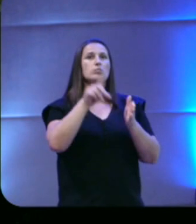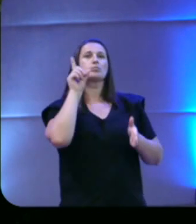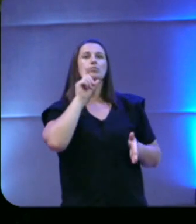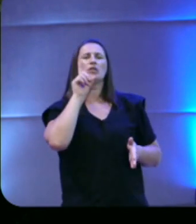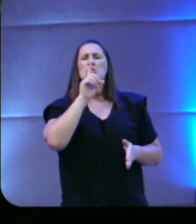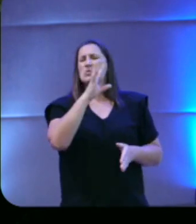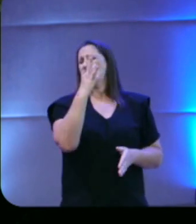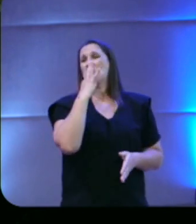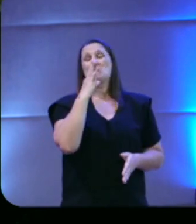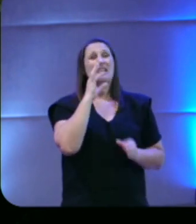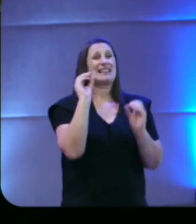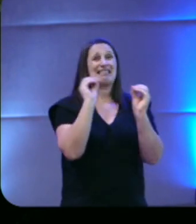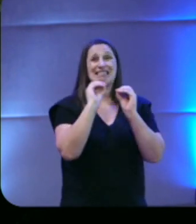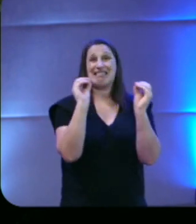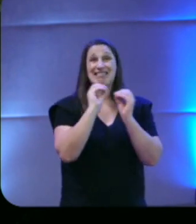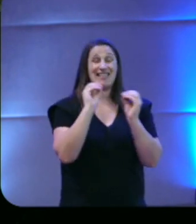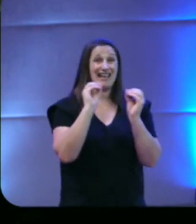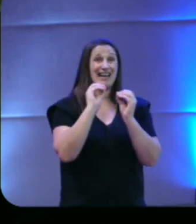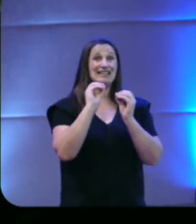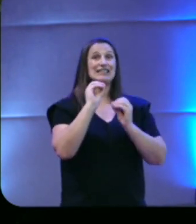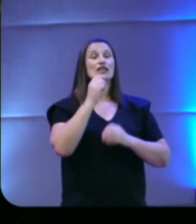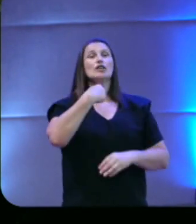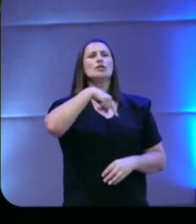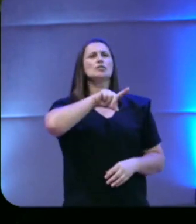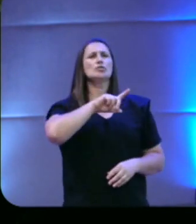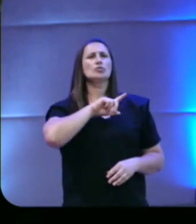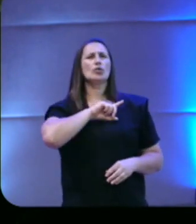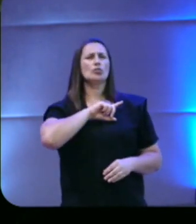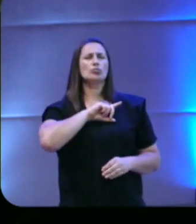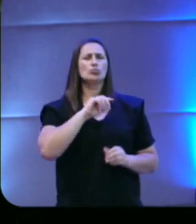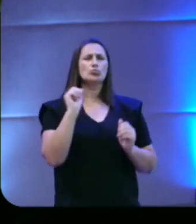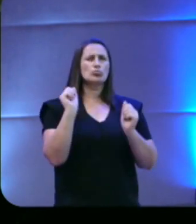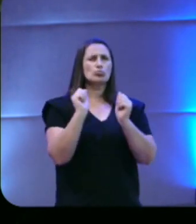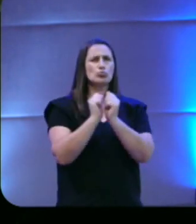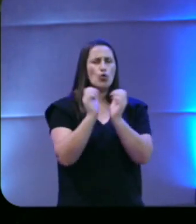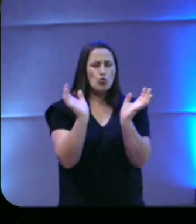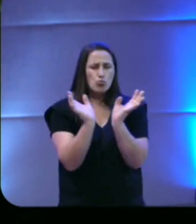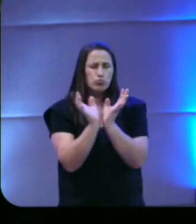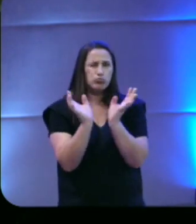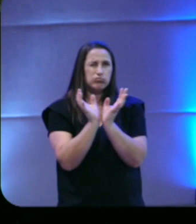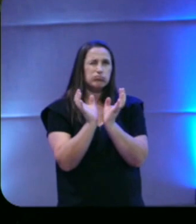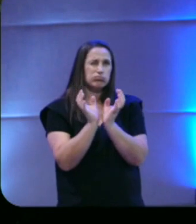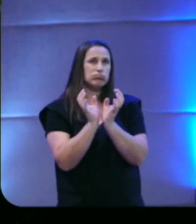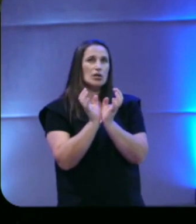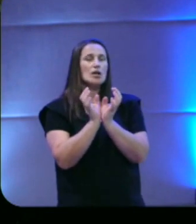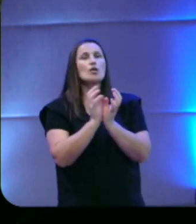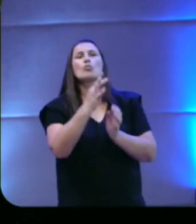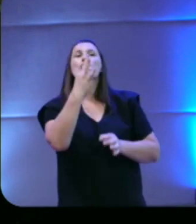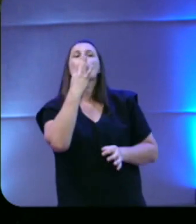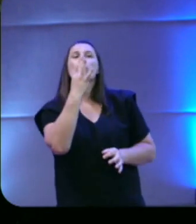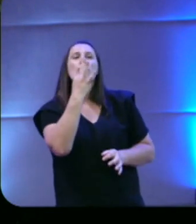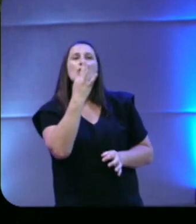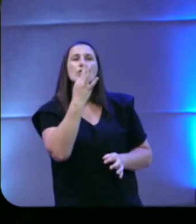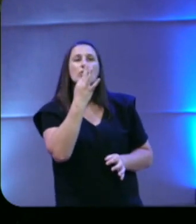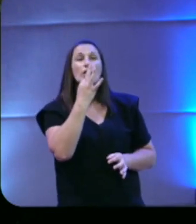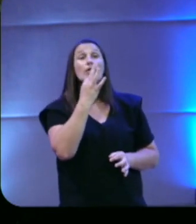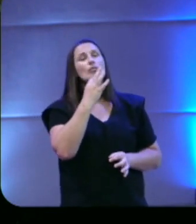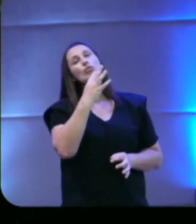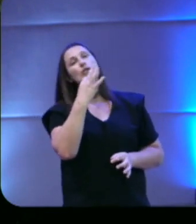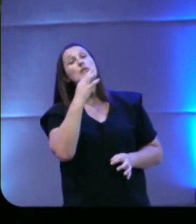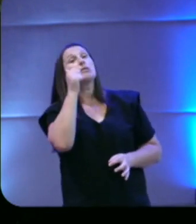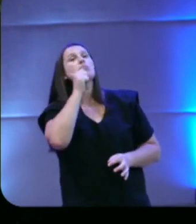conhecia ninguém. E nós estávamos num evento comunitário exatamente para conhecer pessoas, conhecer imigrantes. E conhecemos a